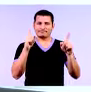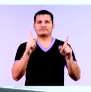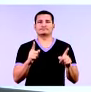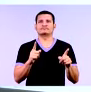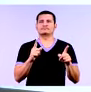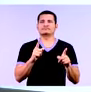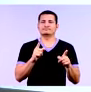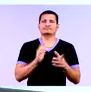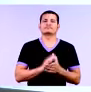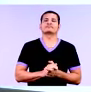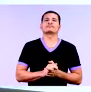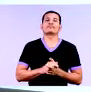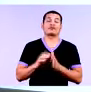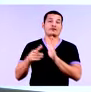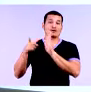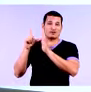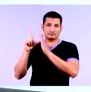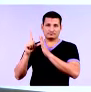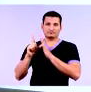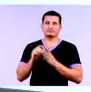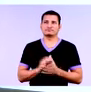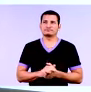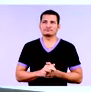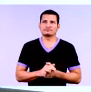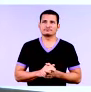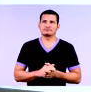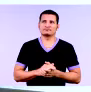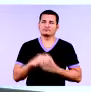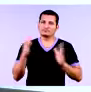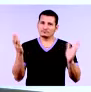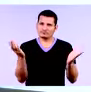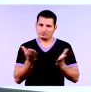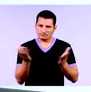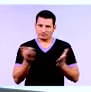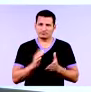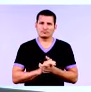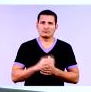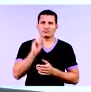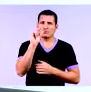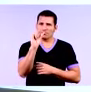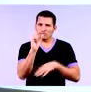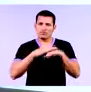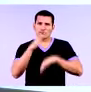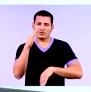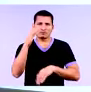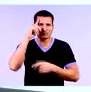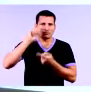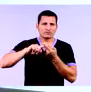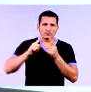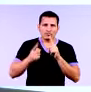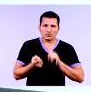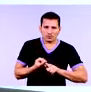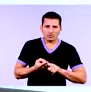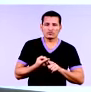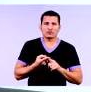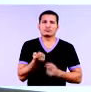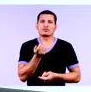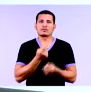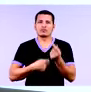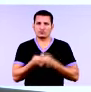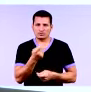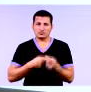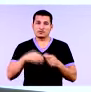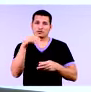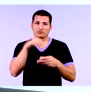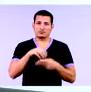já vinha sendo proposto. Hoje nós trabalharemos com um pouco mais de lógica de negócio dentro das páginas. Nosso desafio